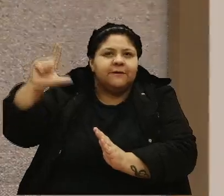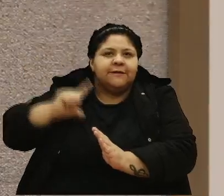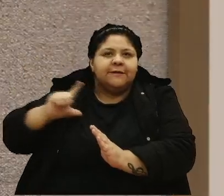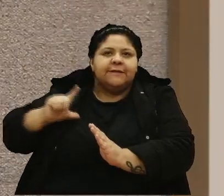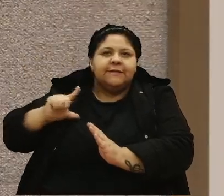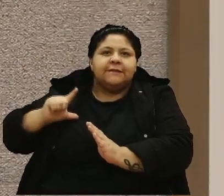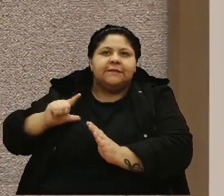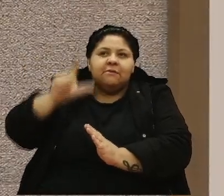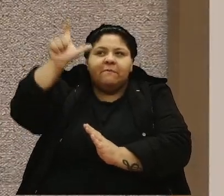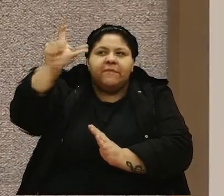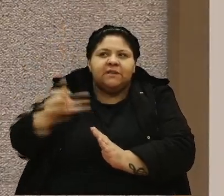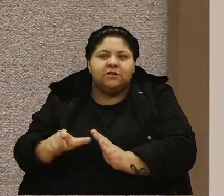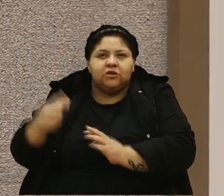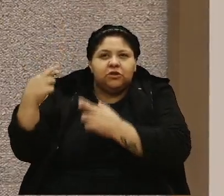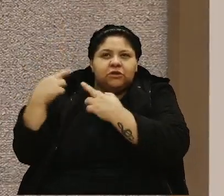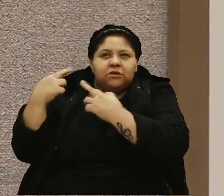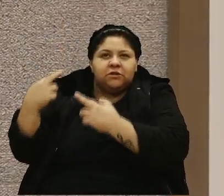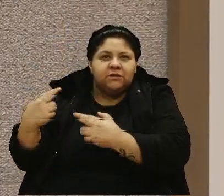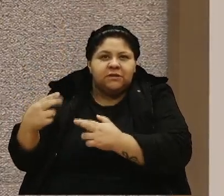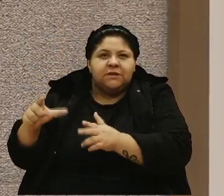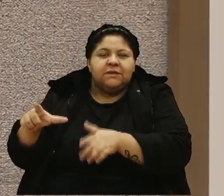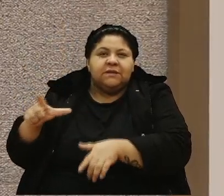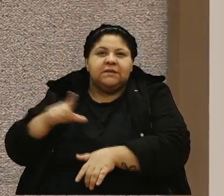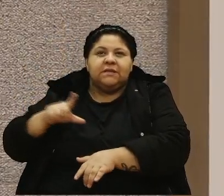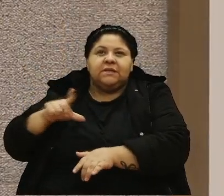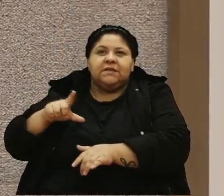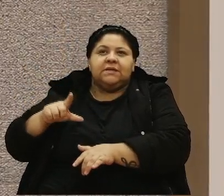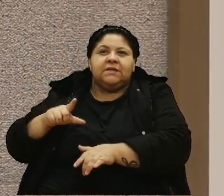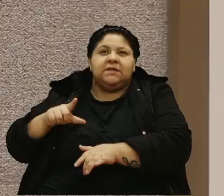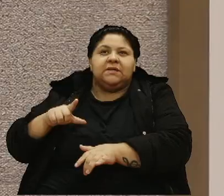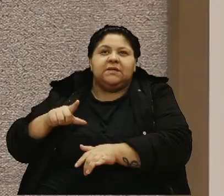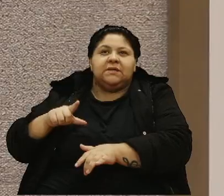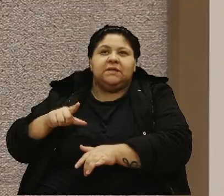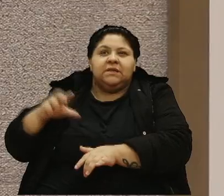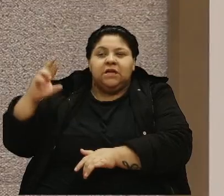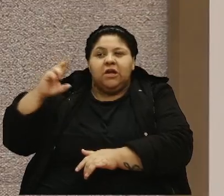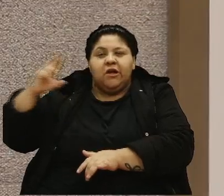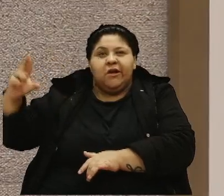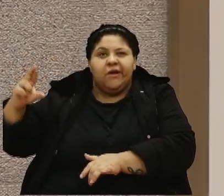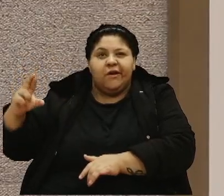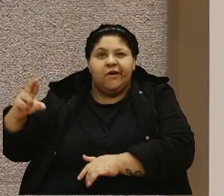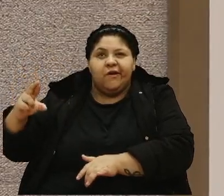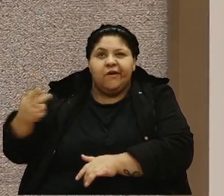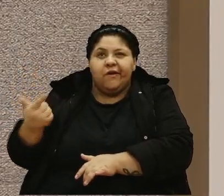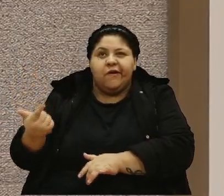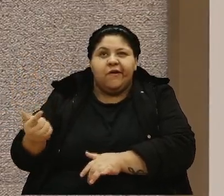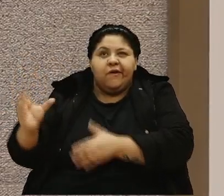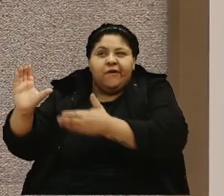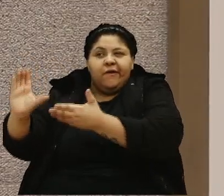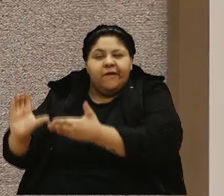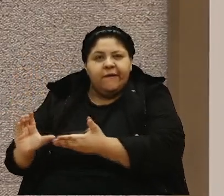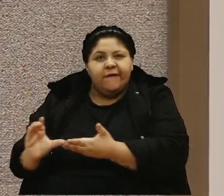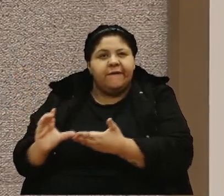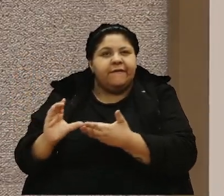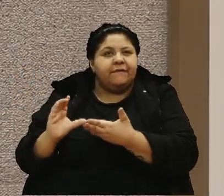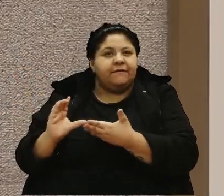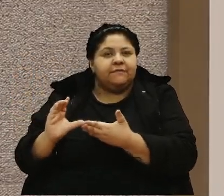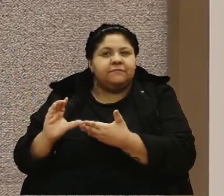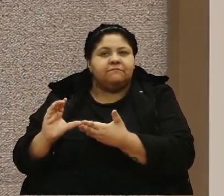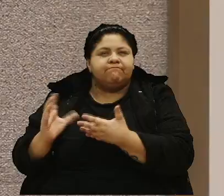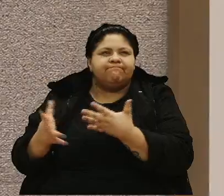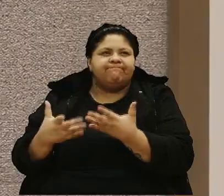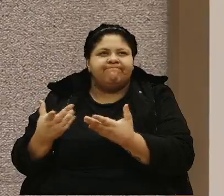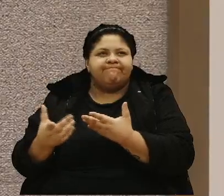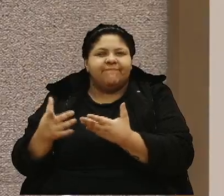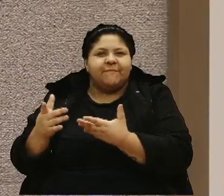donos de recicladoras em Caxias que faturam a parte, eu